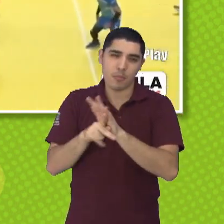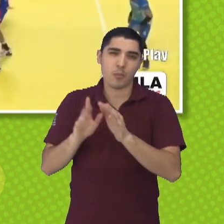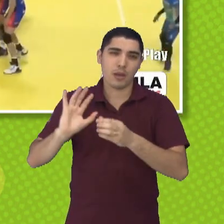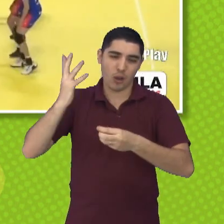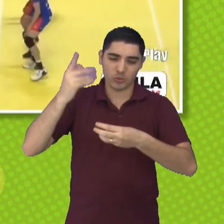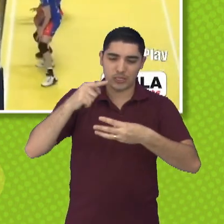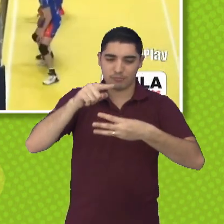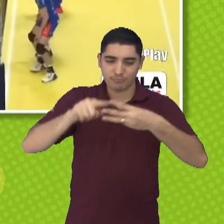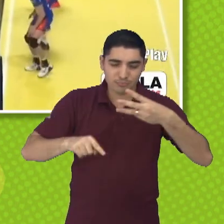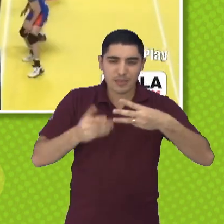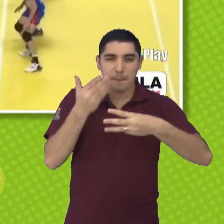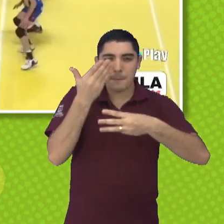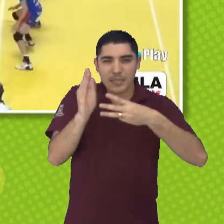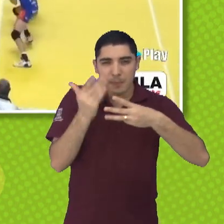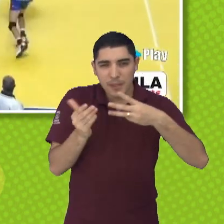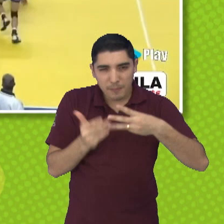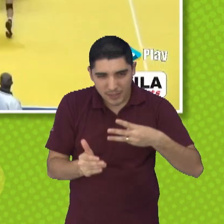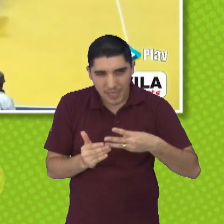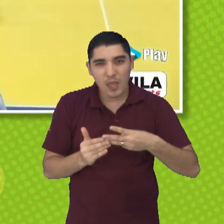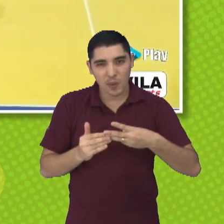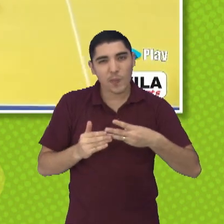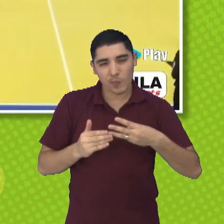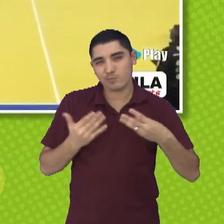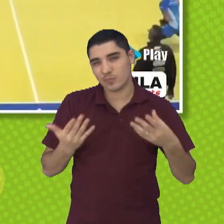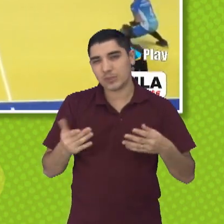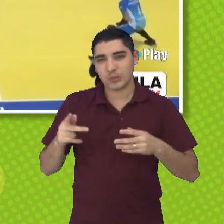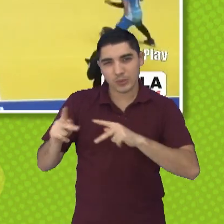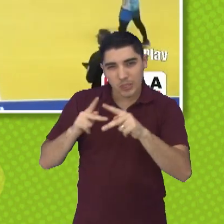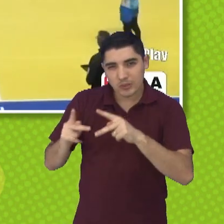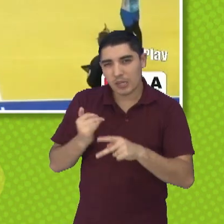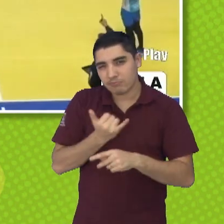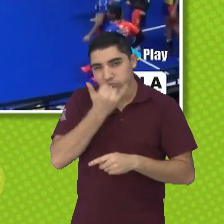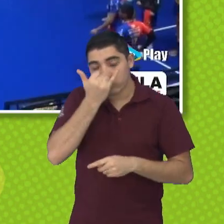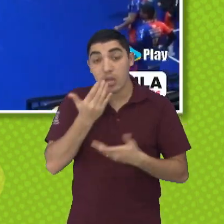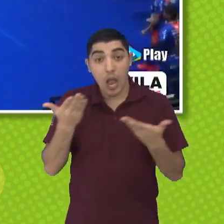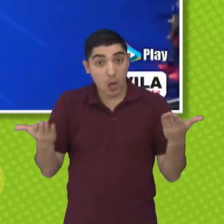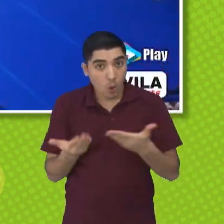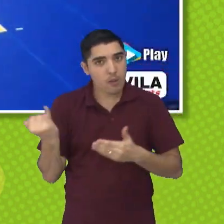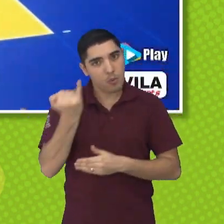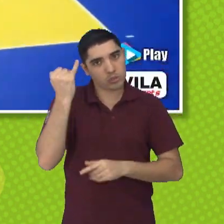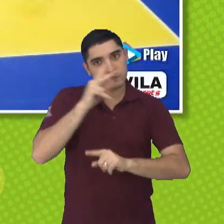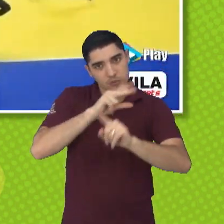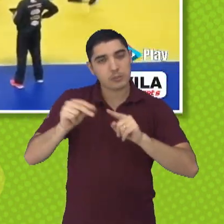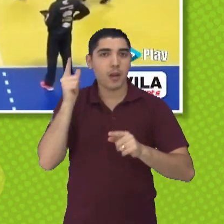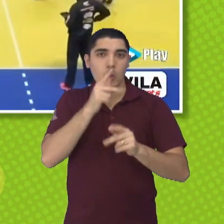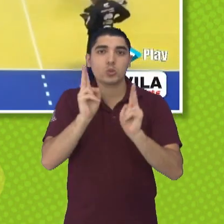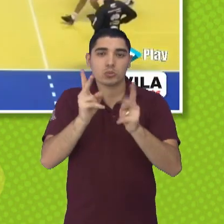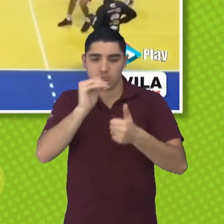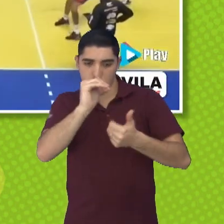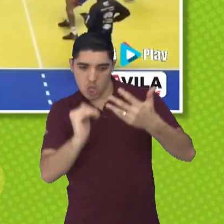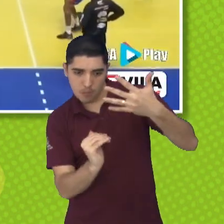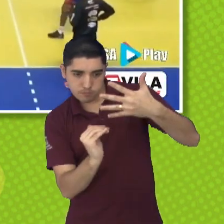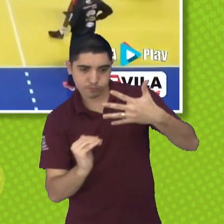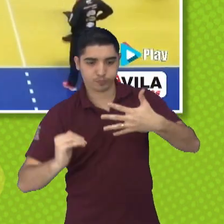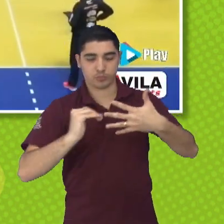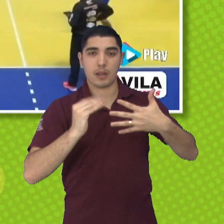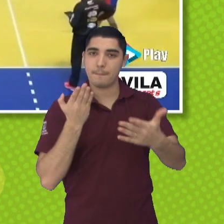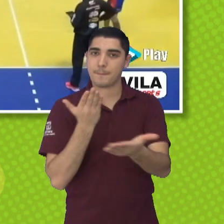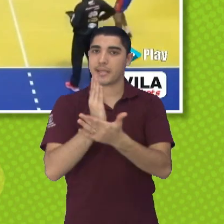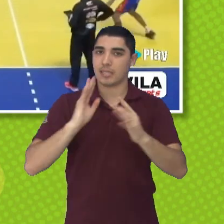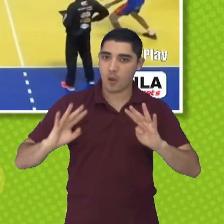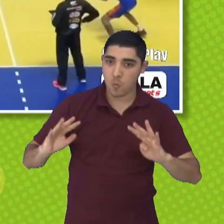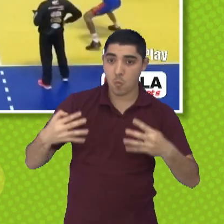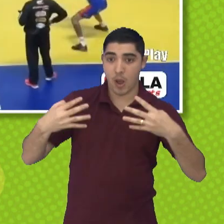derrotas nas primeiras três primeiras rodadas. Então é bom o São José vencer para ficar numa posição boa na tabela para ir para as quartas de